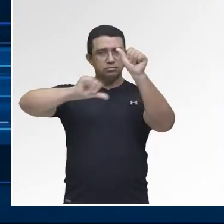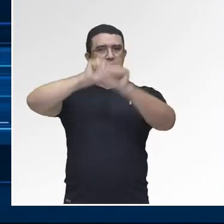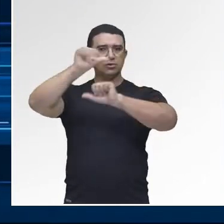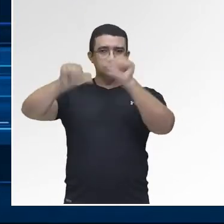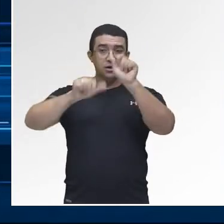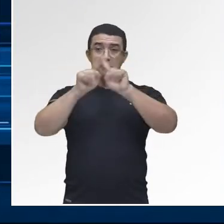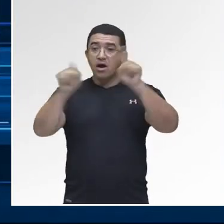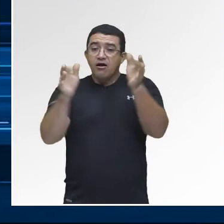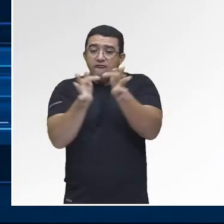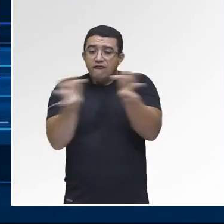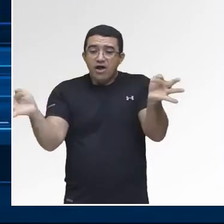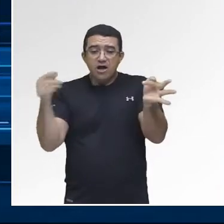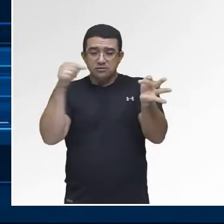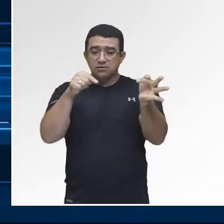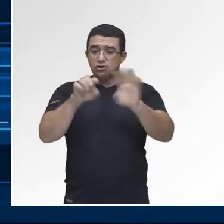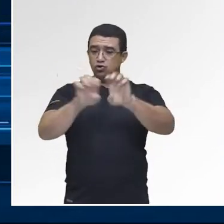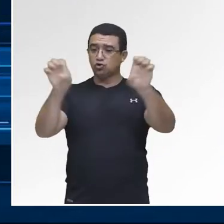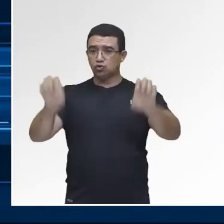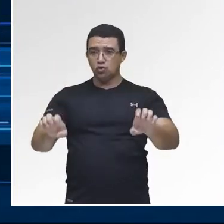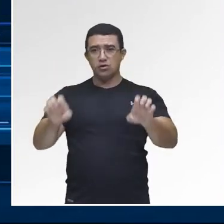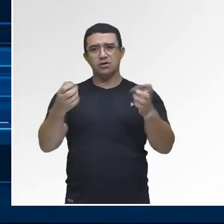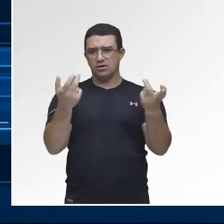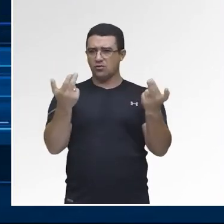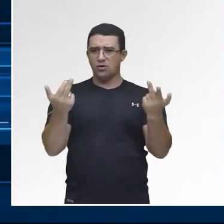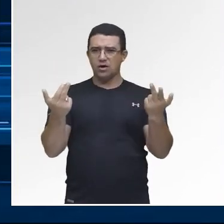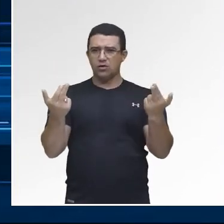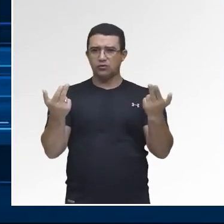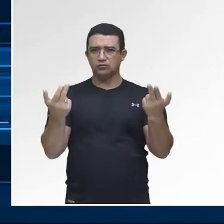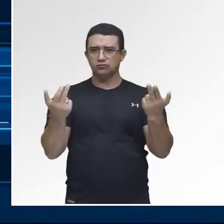igual. Então, o have